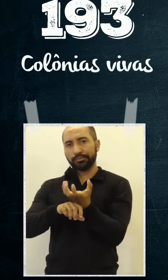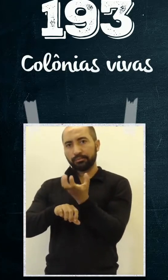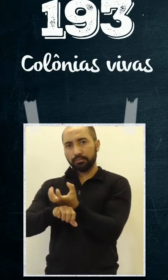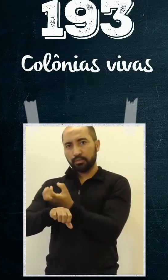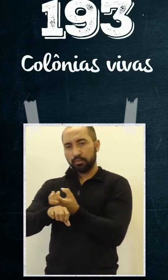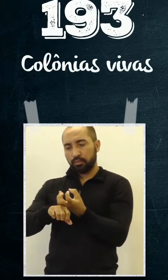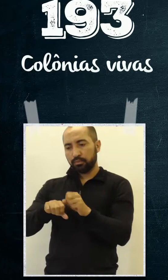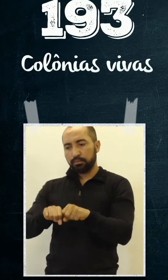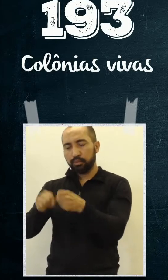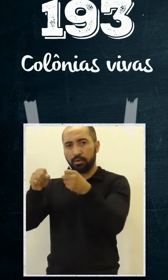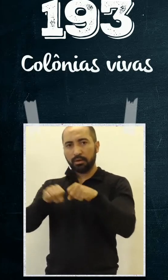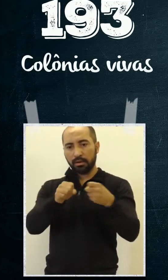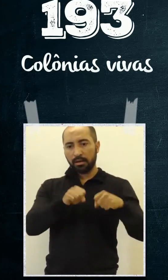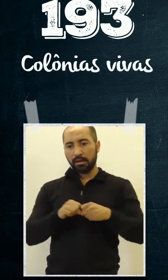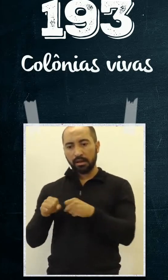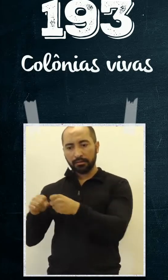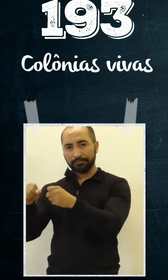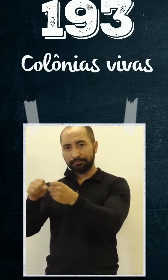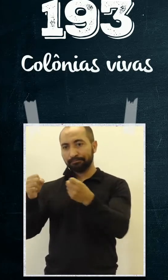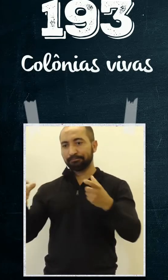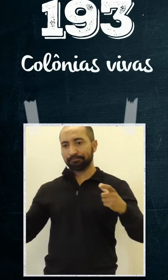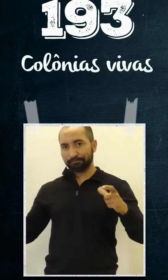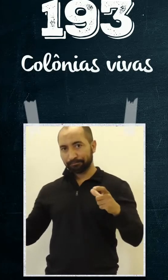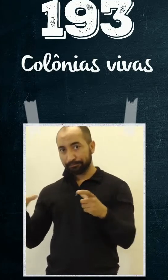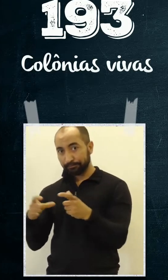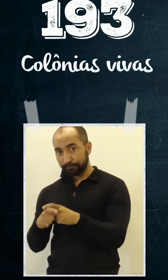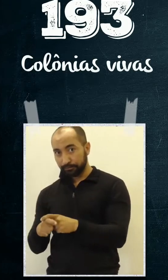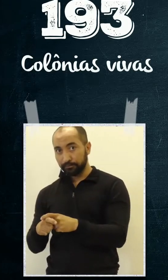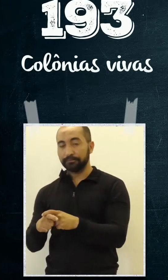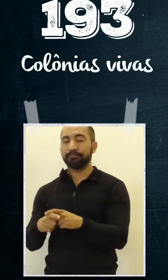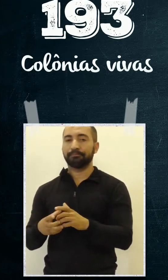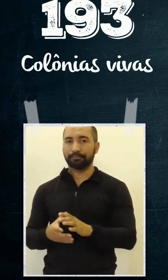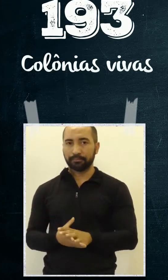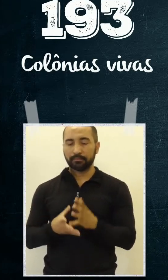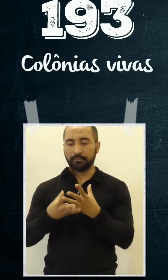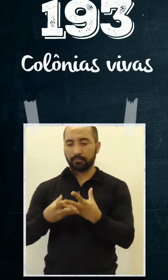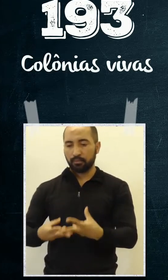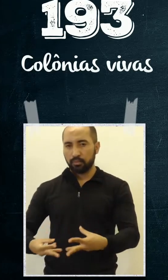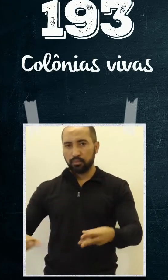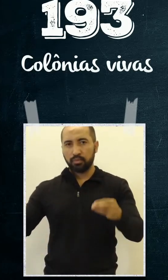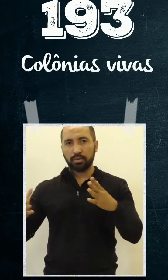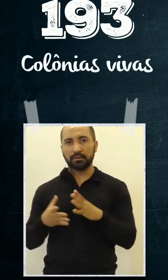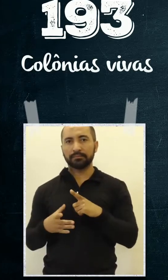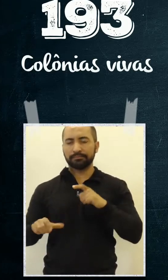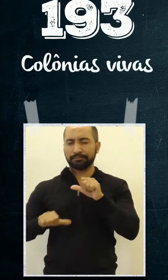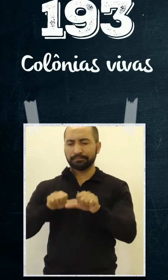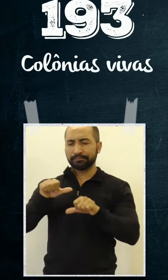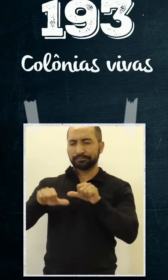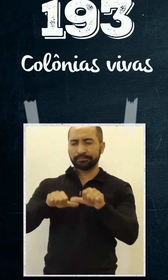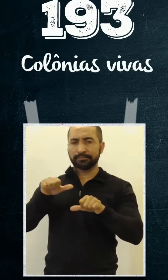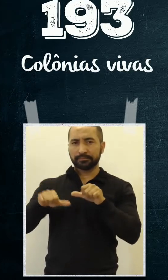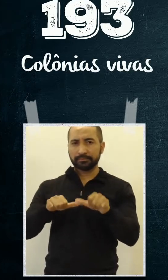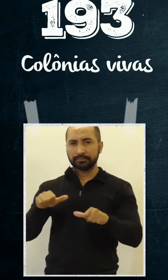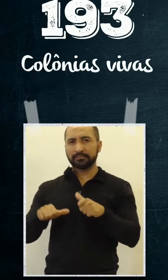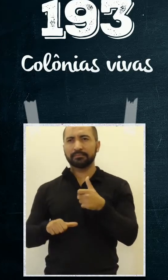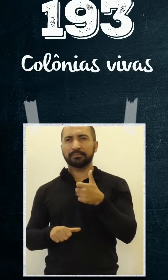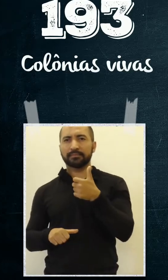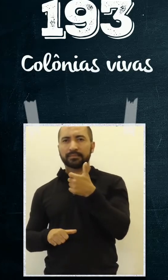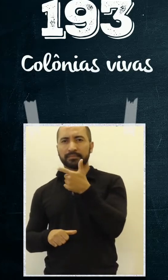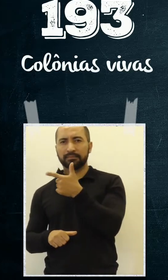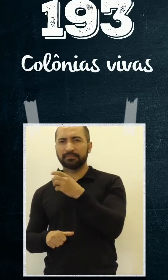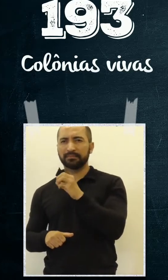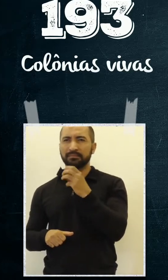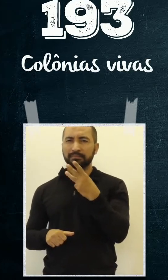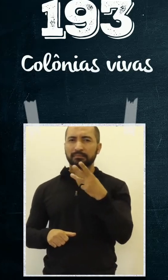Millepora alcicornis, de pequena ou grande extensão, com variação de 15 a 38 pólipos caídos por metro quadrado, dos quais os